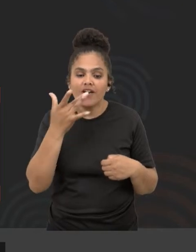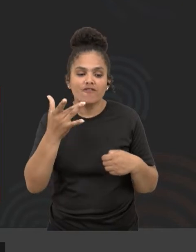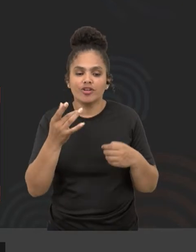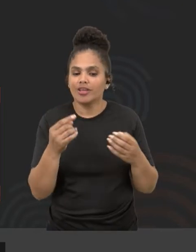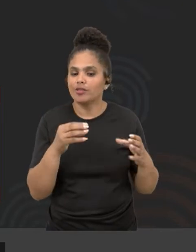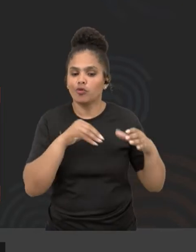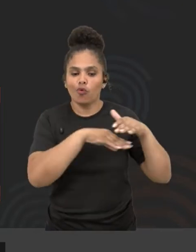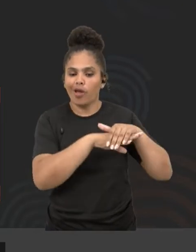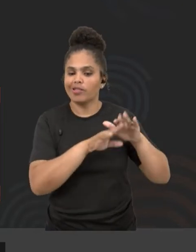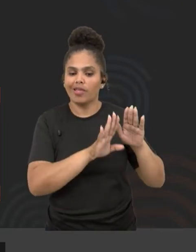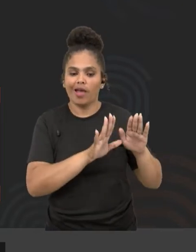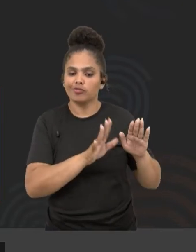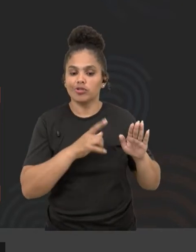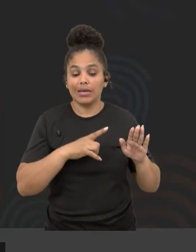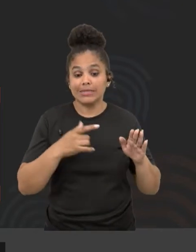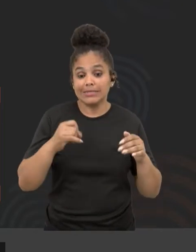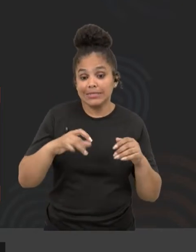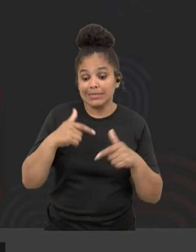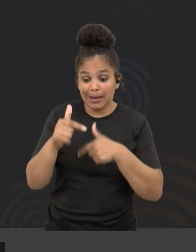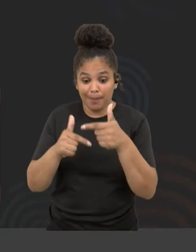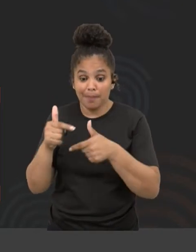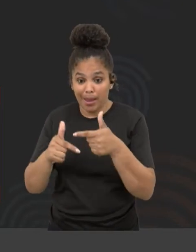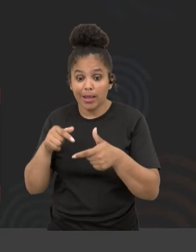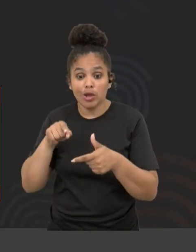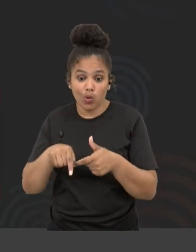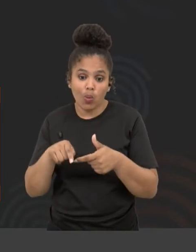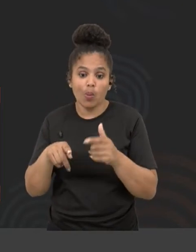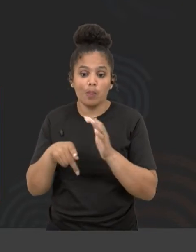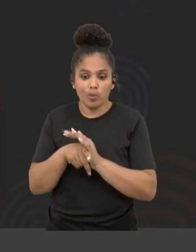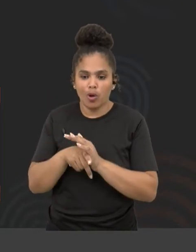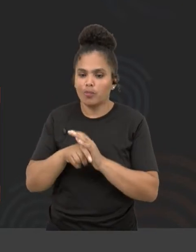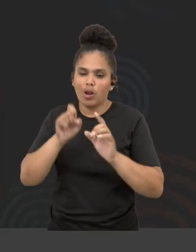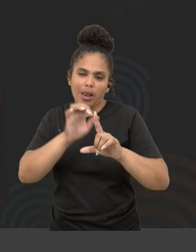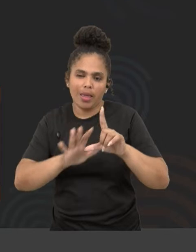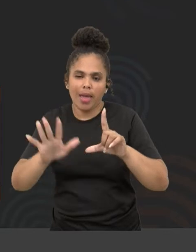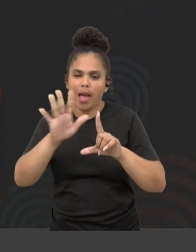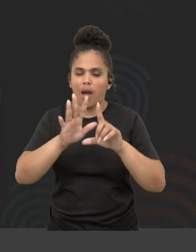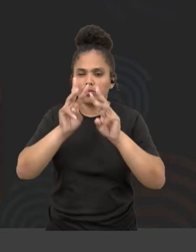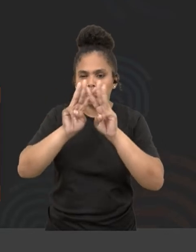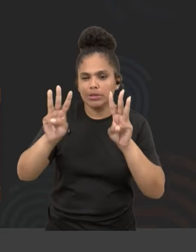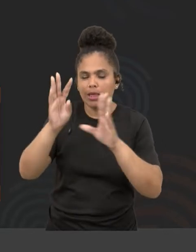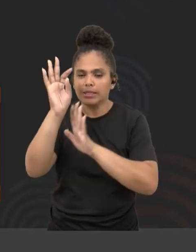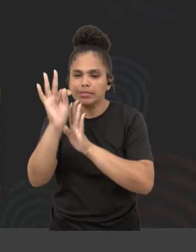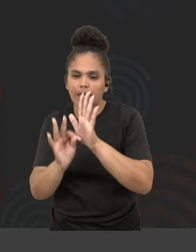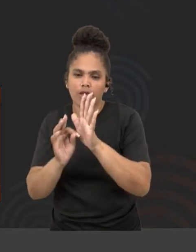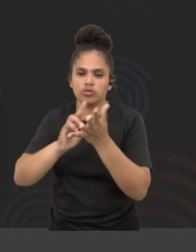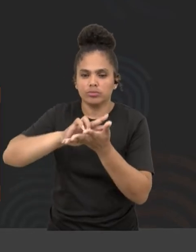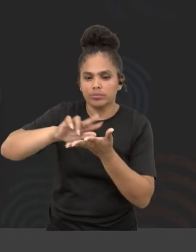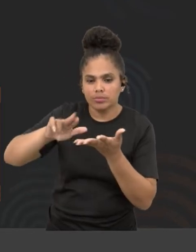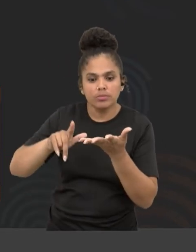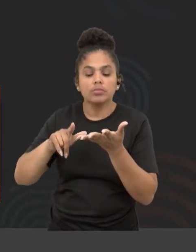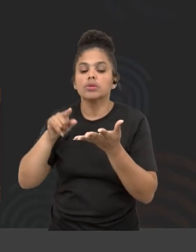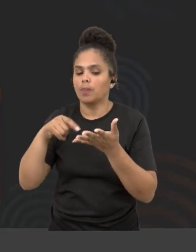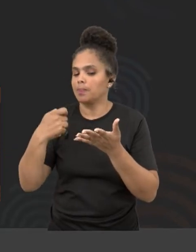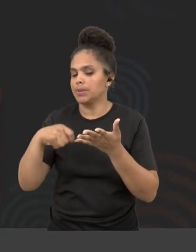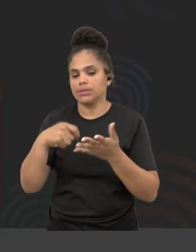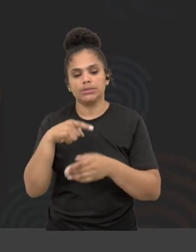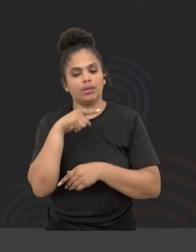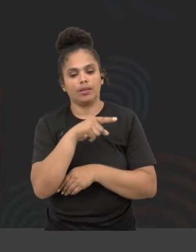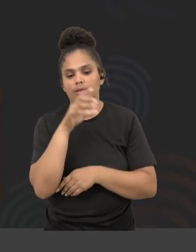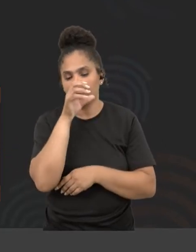todo comunicador, de toda pessoa que trabalha com layouts, com textos também, né?